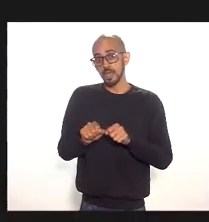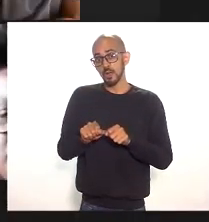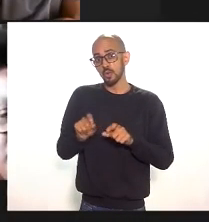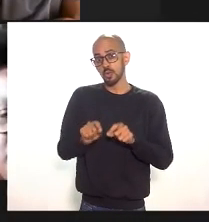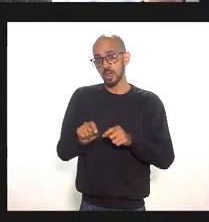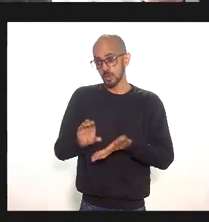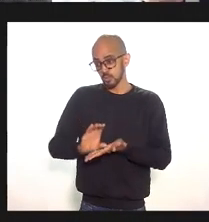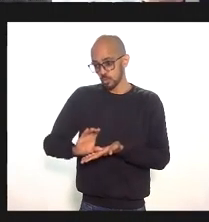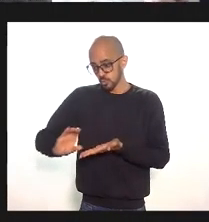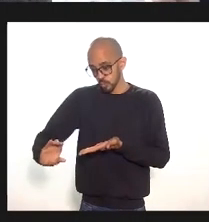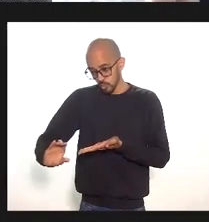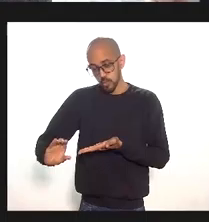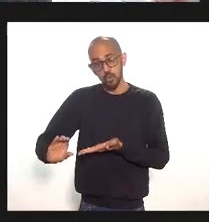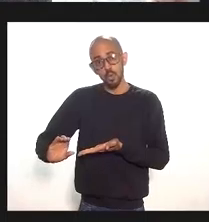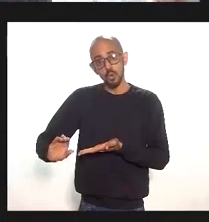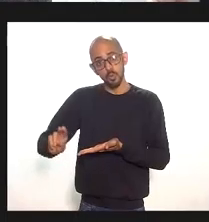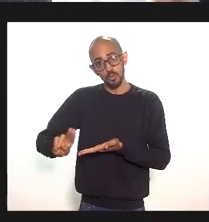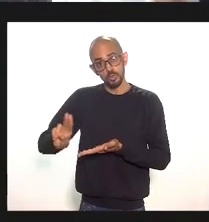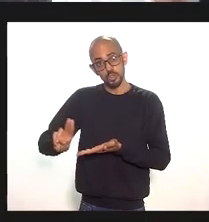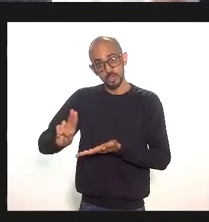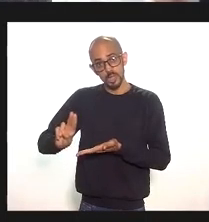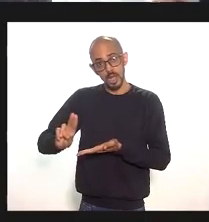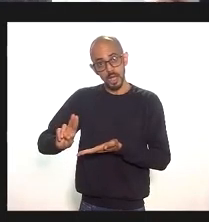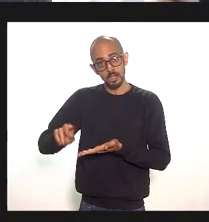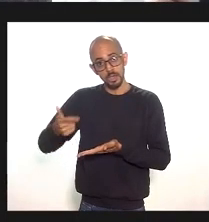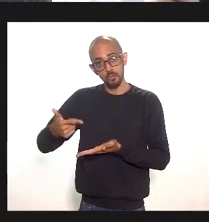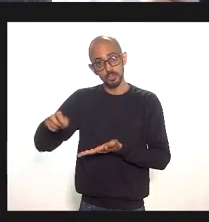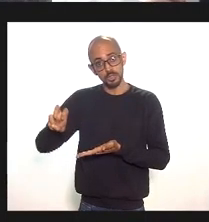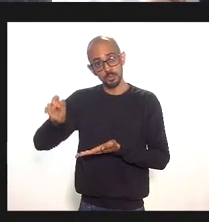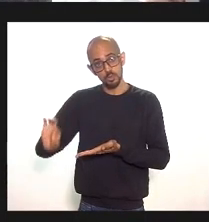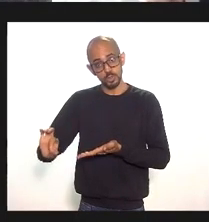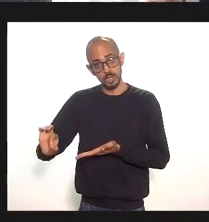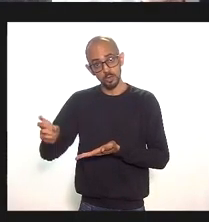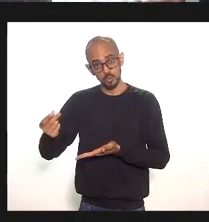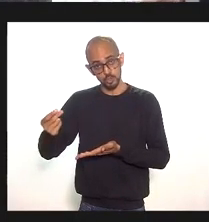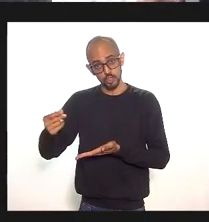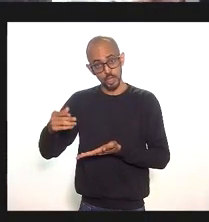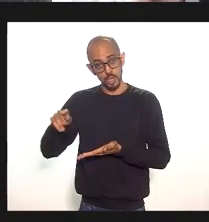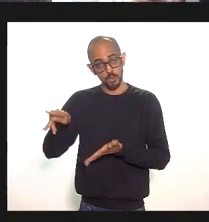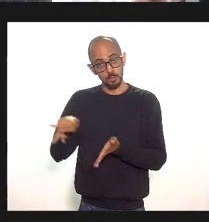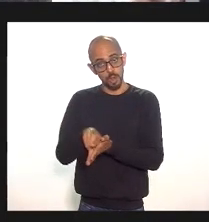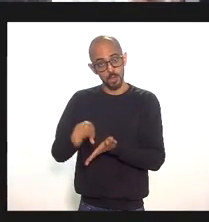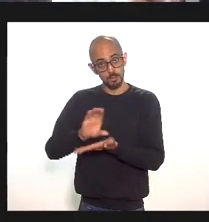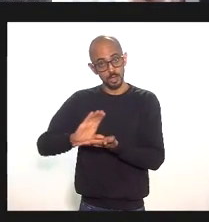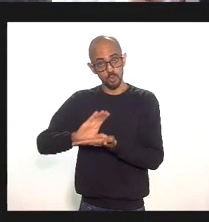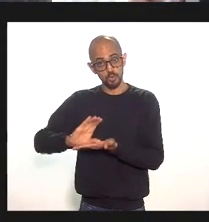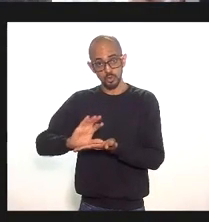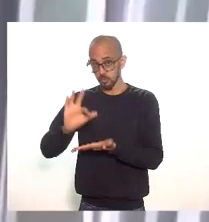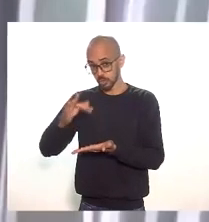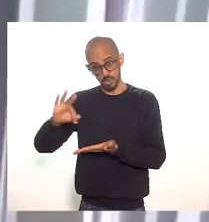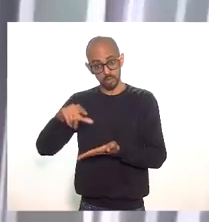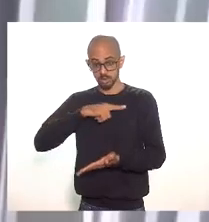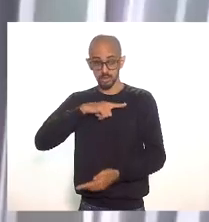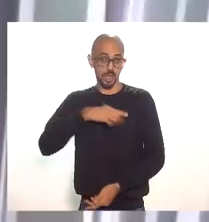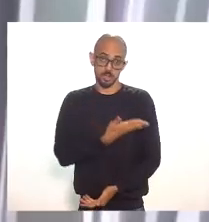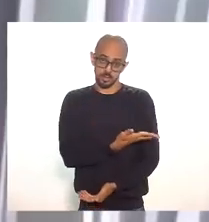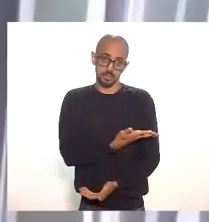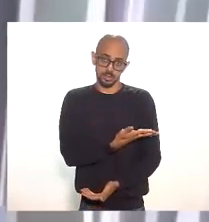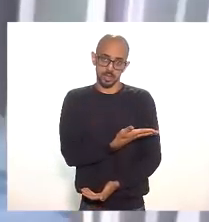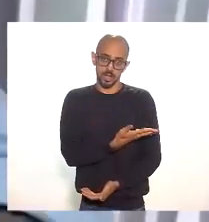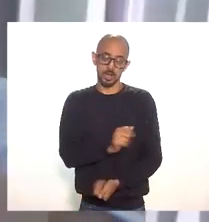dos 25% constitucionais. Tem até gente, né, que está abrindo mão, defendendo que não haja mais vinculação constitucional para a rubrica